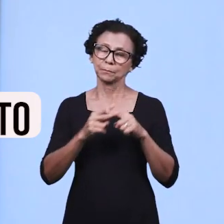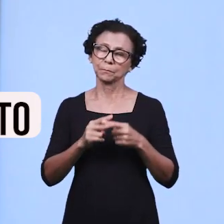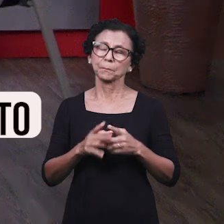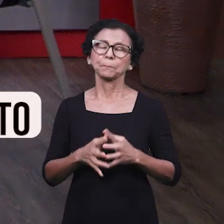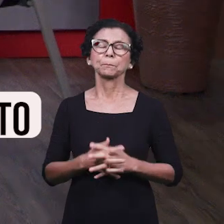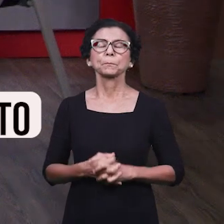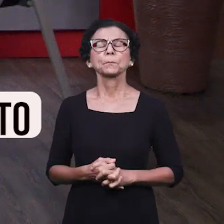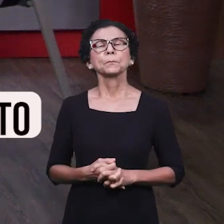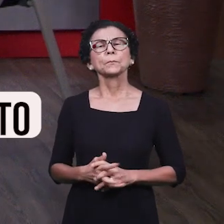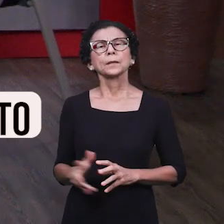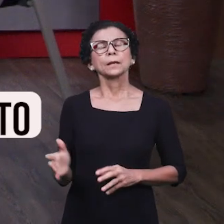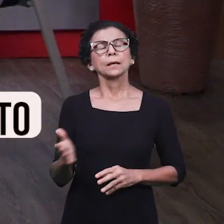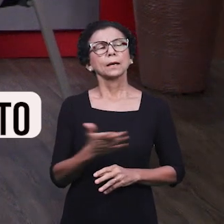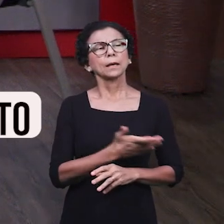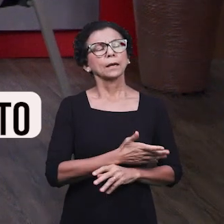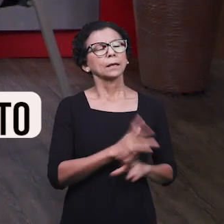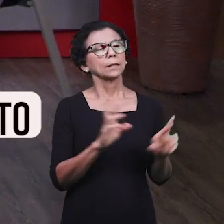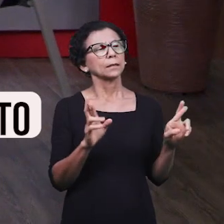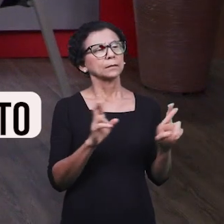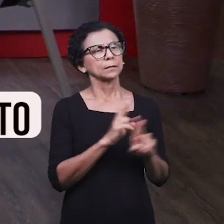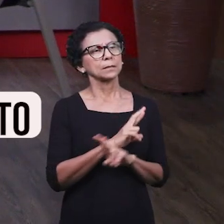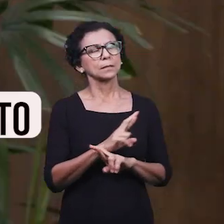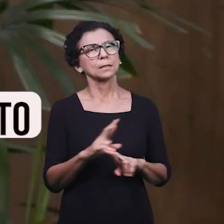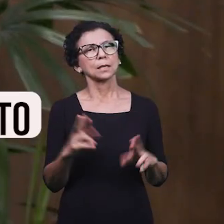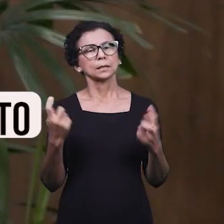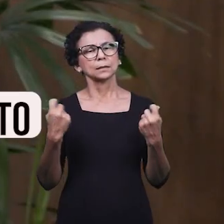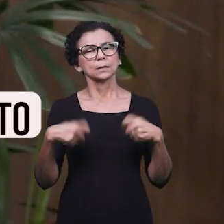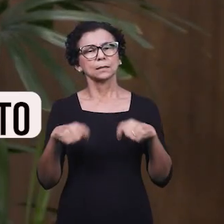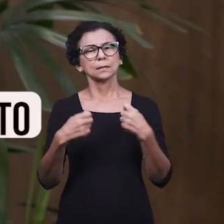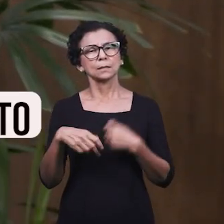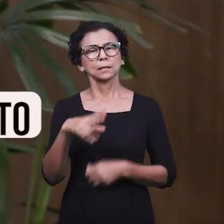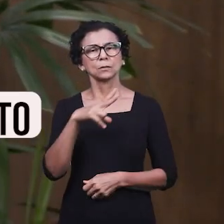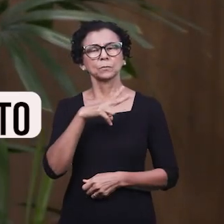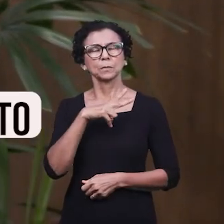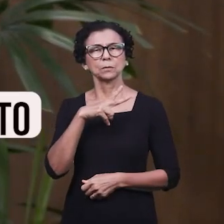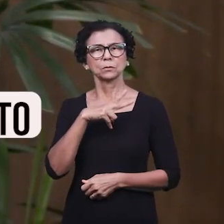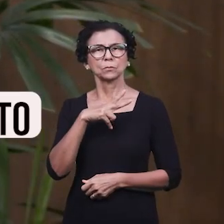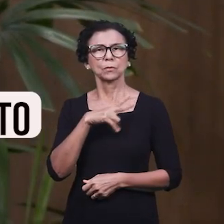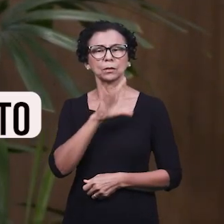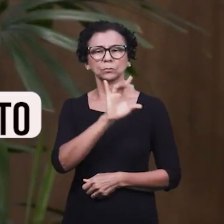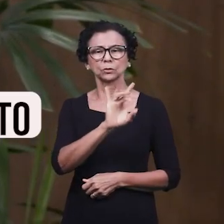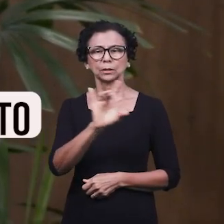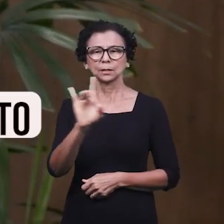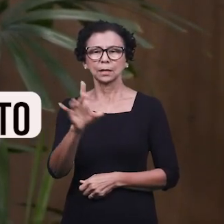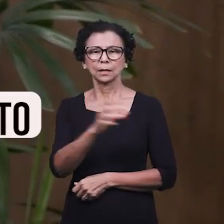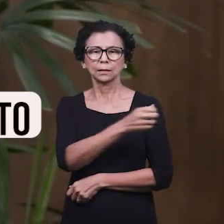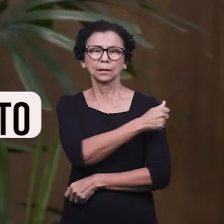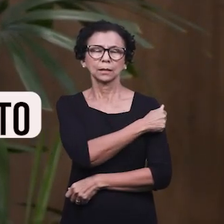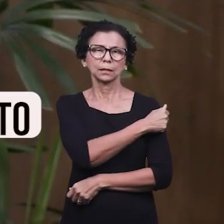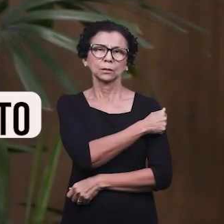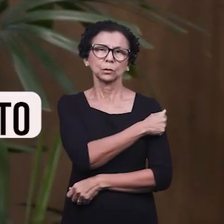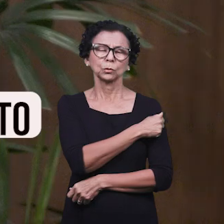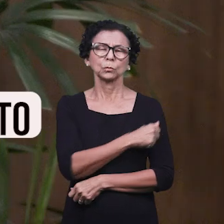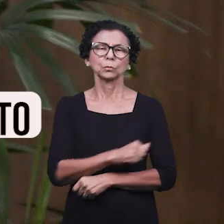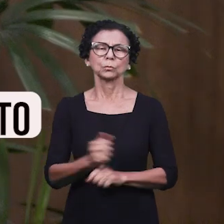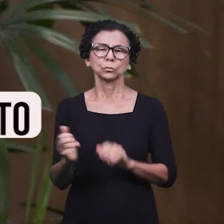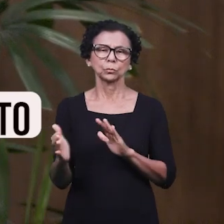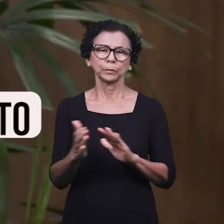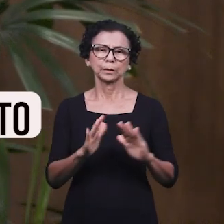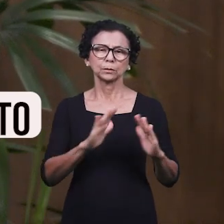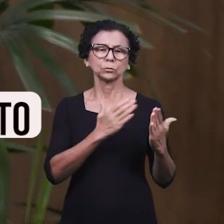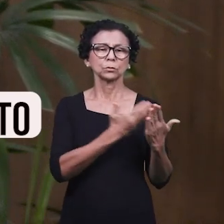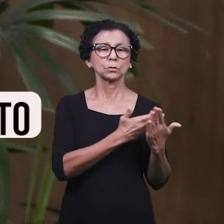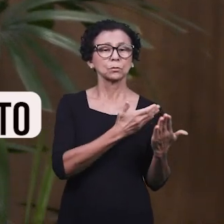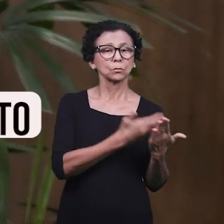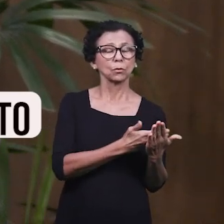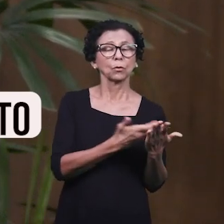com relação, Davina, às necessidades individuais dos estudantes, durante o acompanhamento escolar,